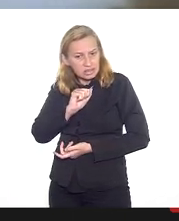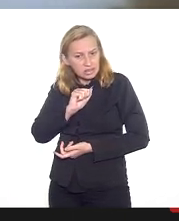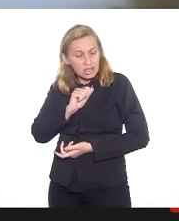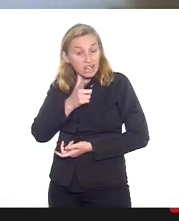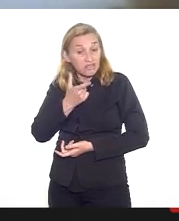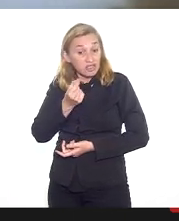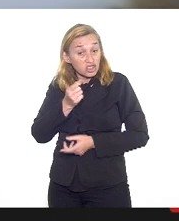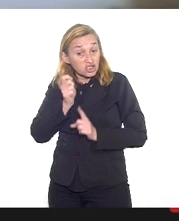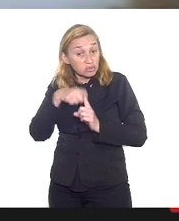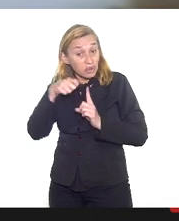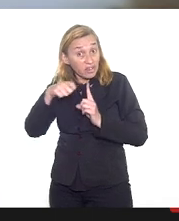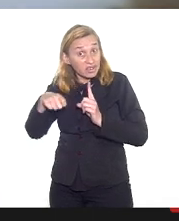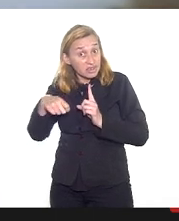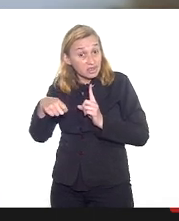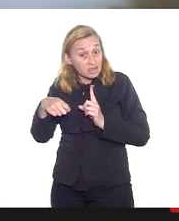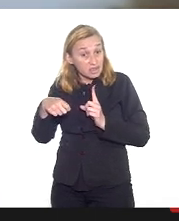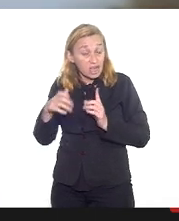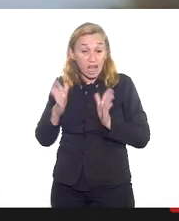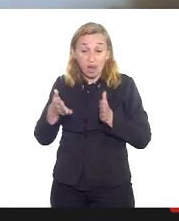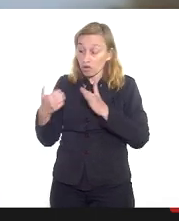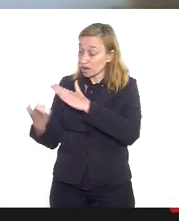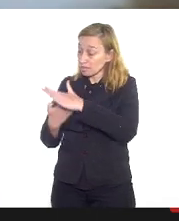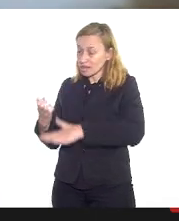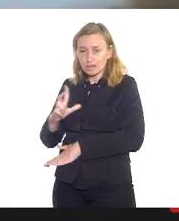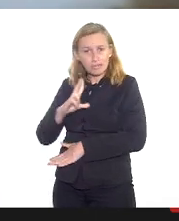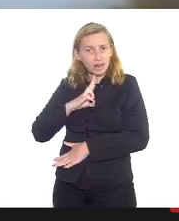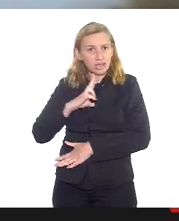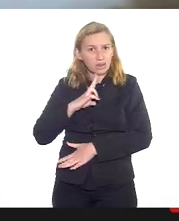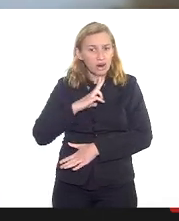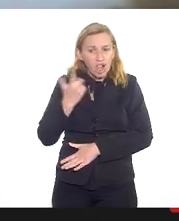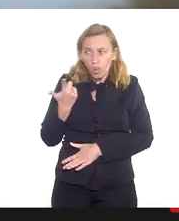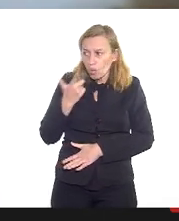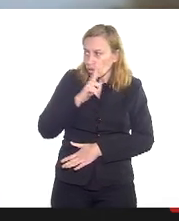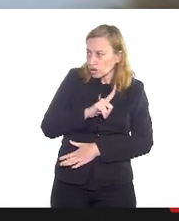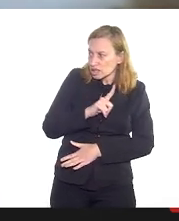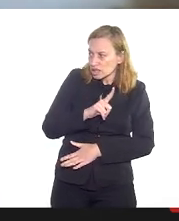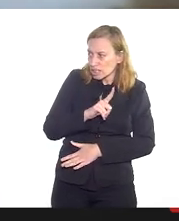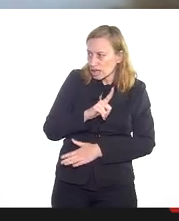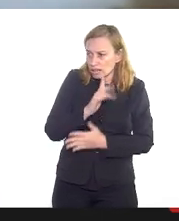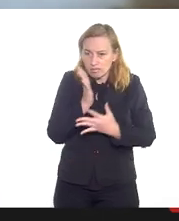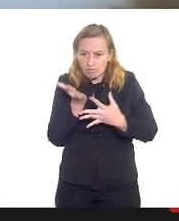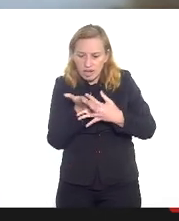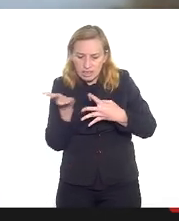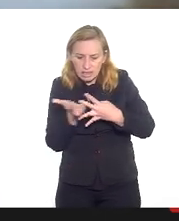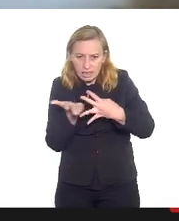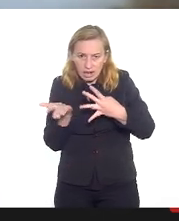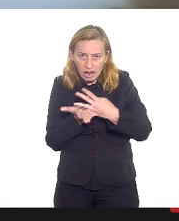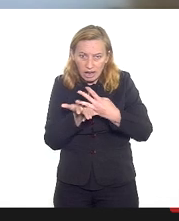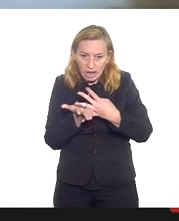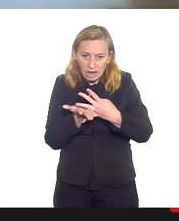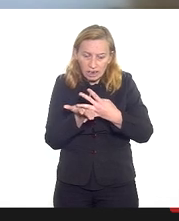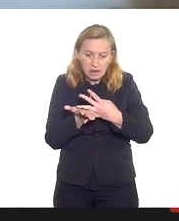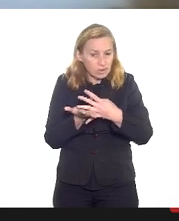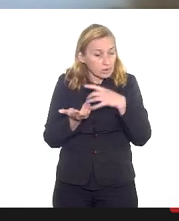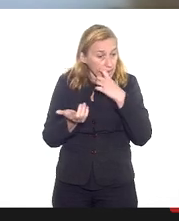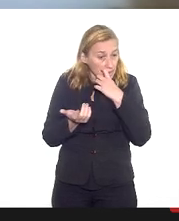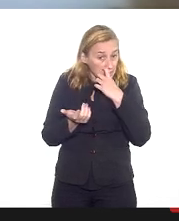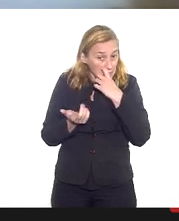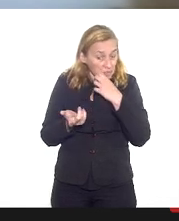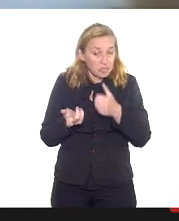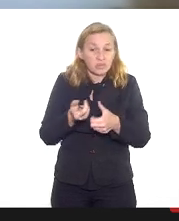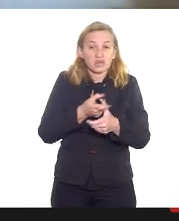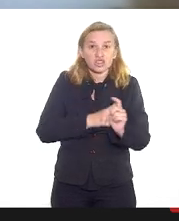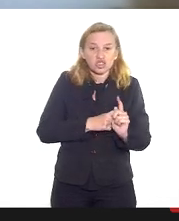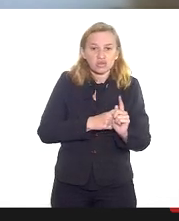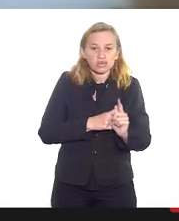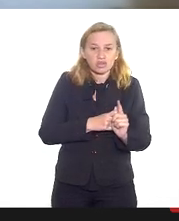meses. Agora, empresas privadas conseguem parcelar as suas